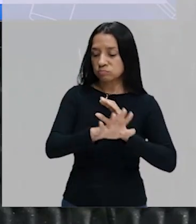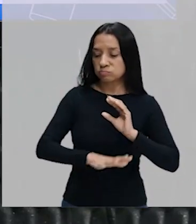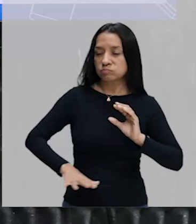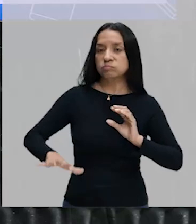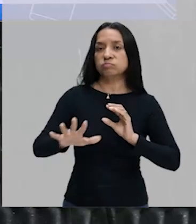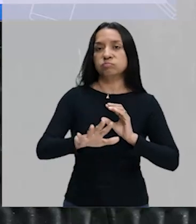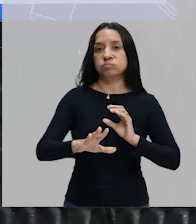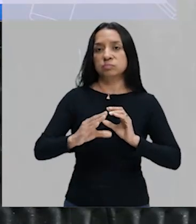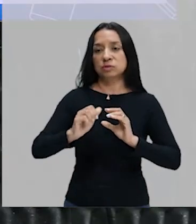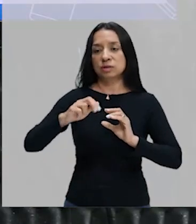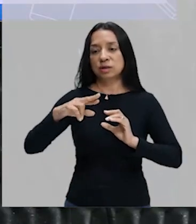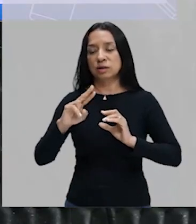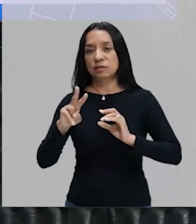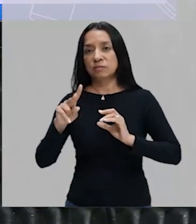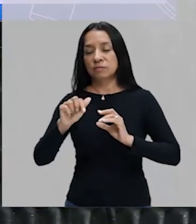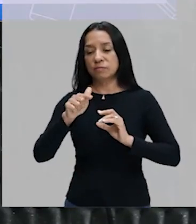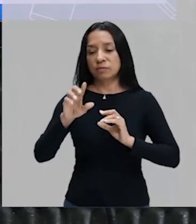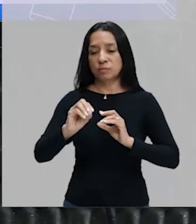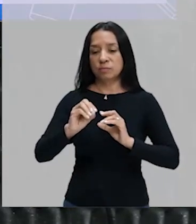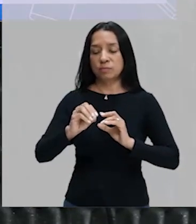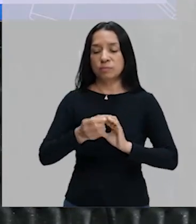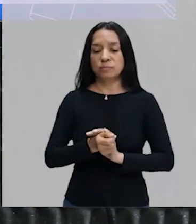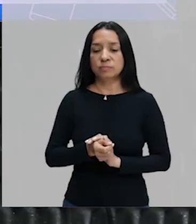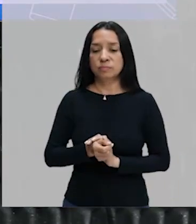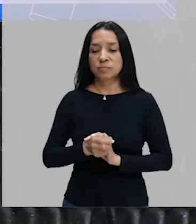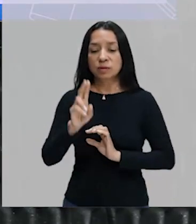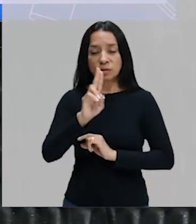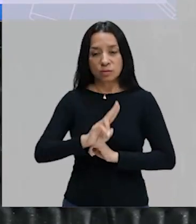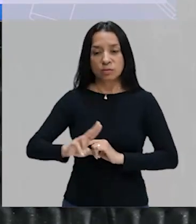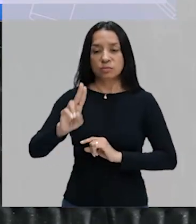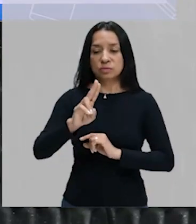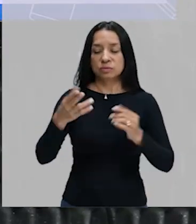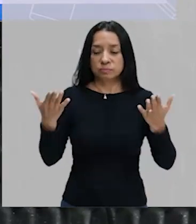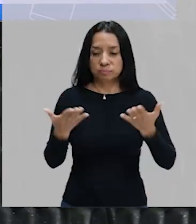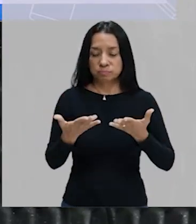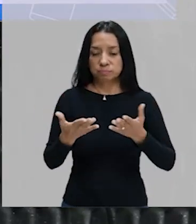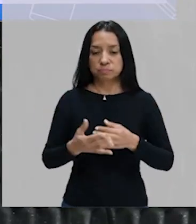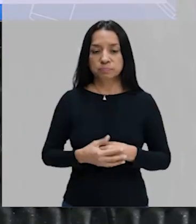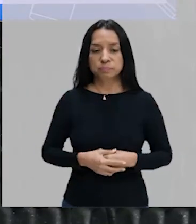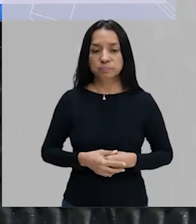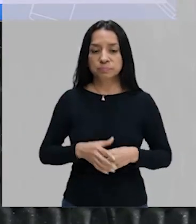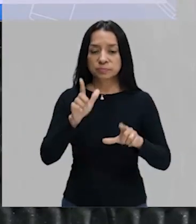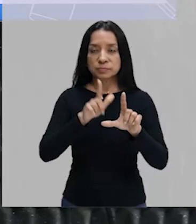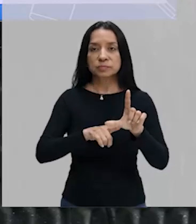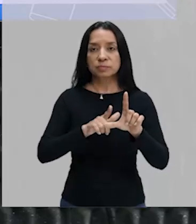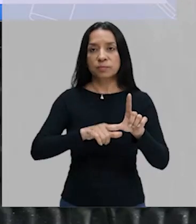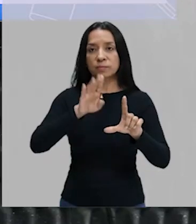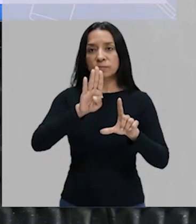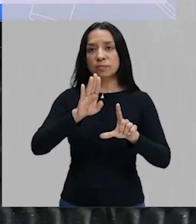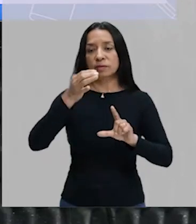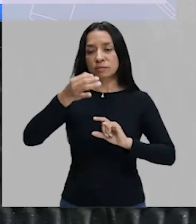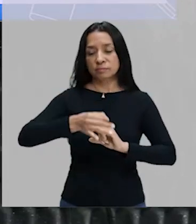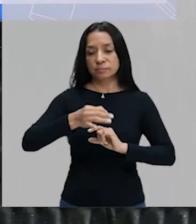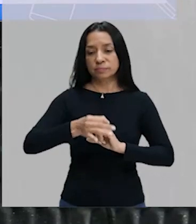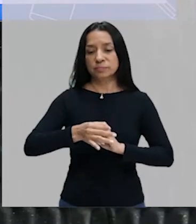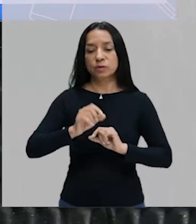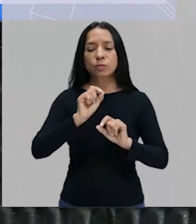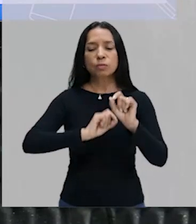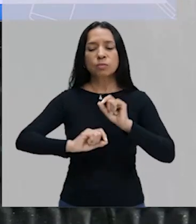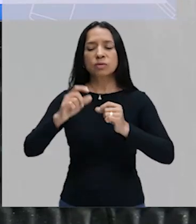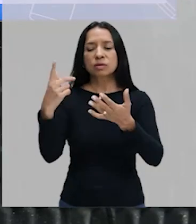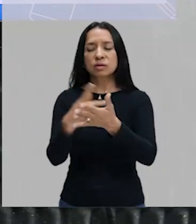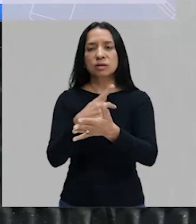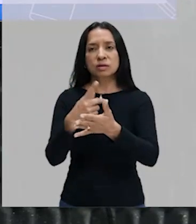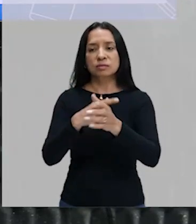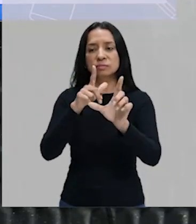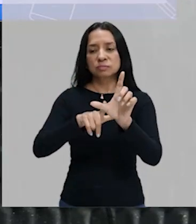mineral, combustível fóssil, tá? Que é muito utilizado atualmente. Então a letra B está correta. O que está de errado na letra C?